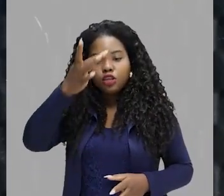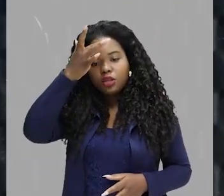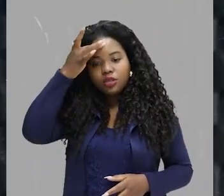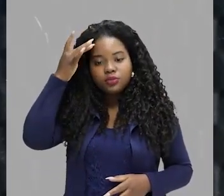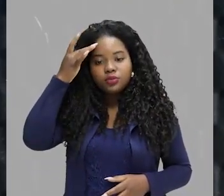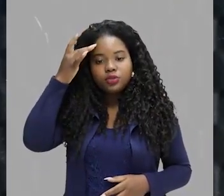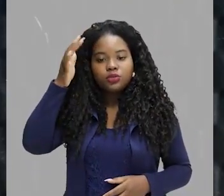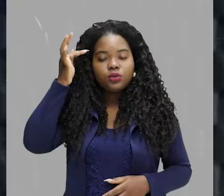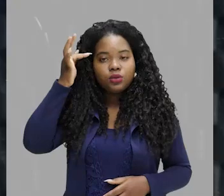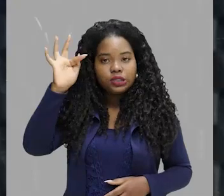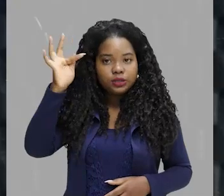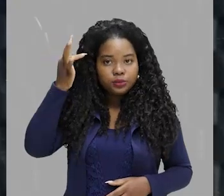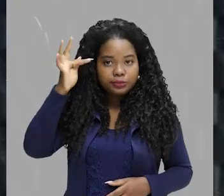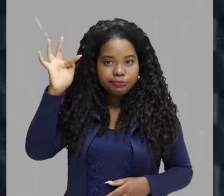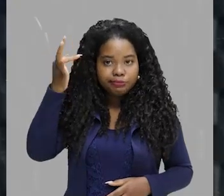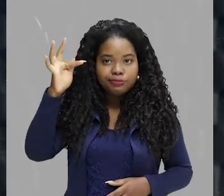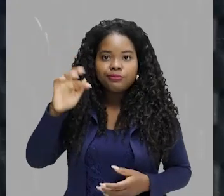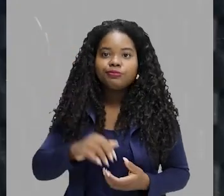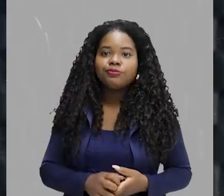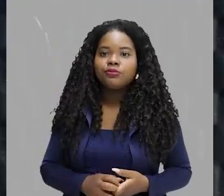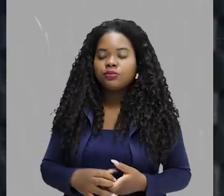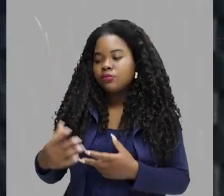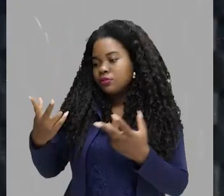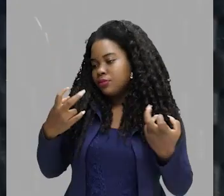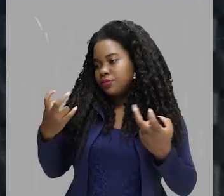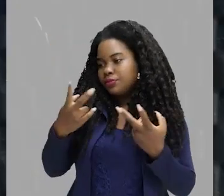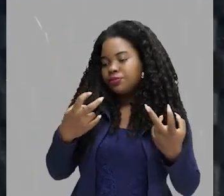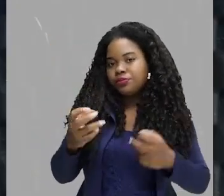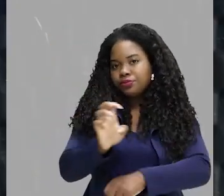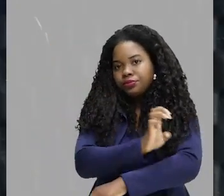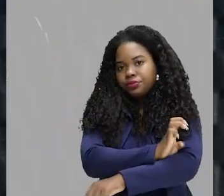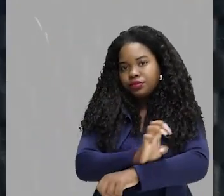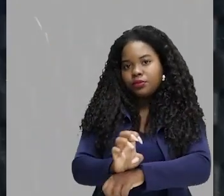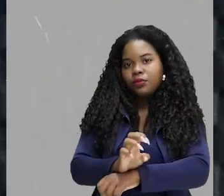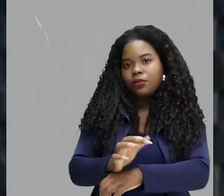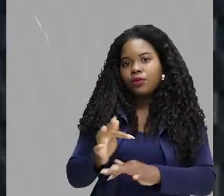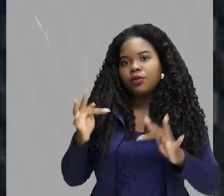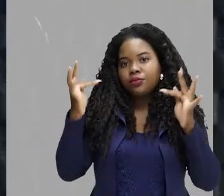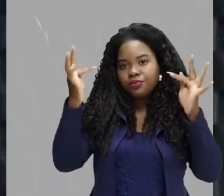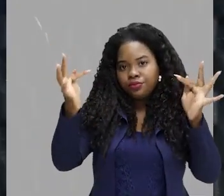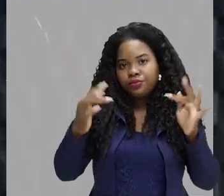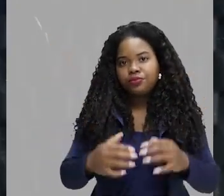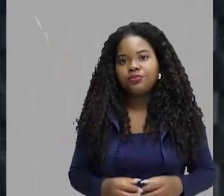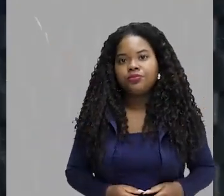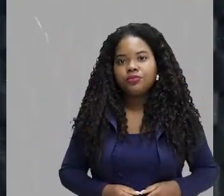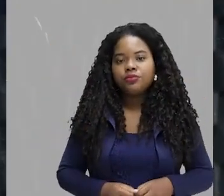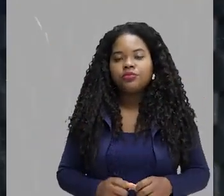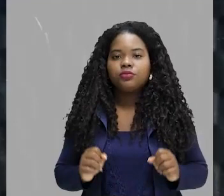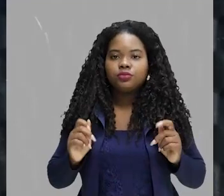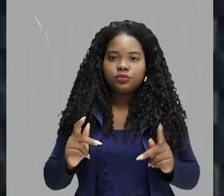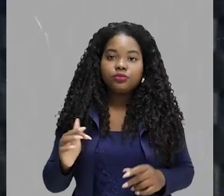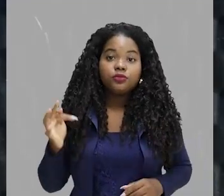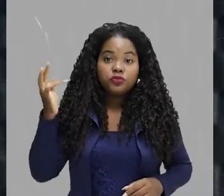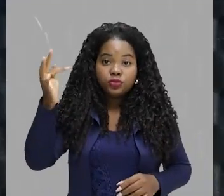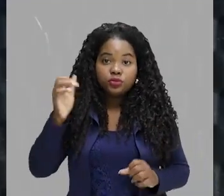trabalham. Essa visão da ética voltada para o futuro. A ética da responsabilidade. Ok? Vamos